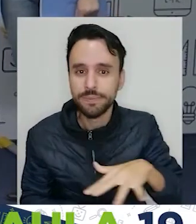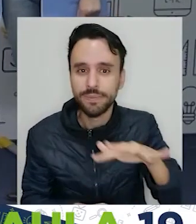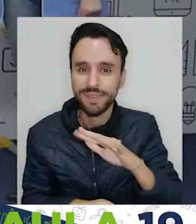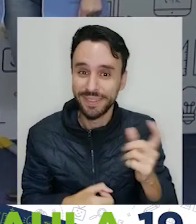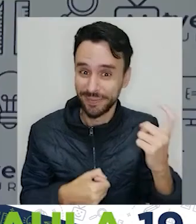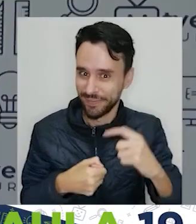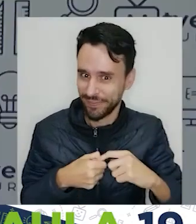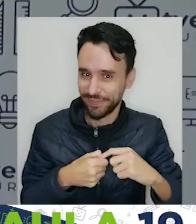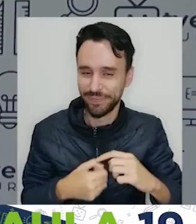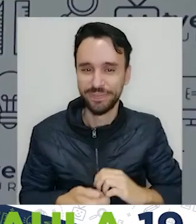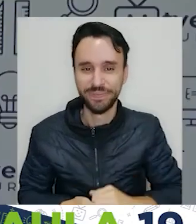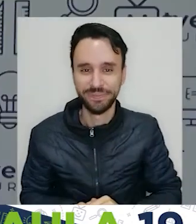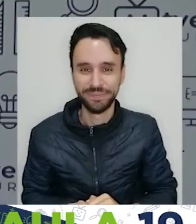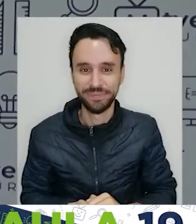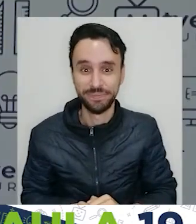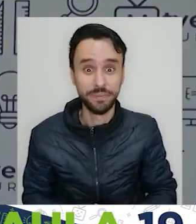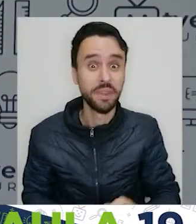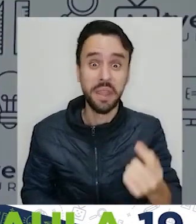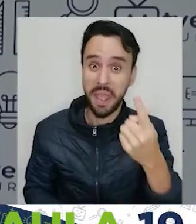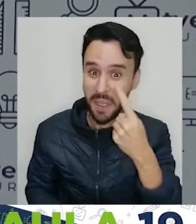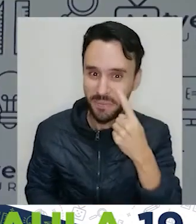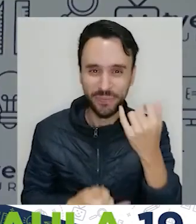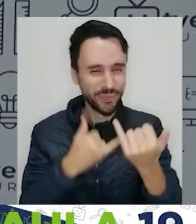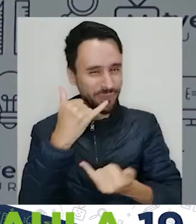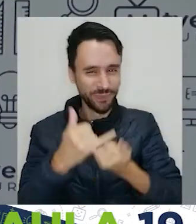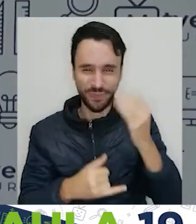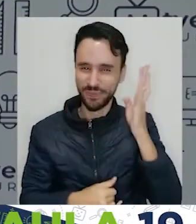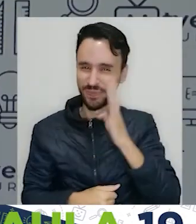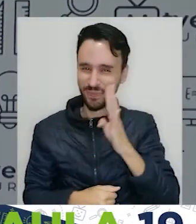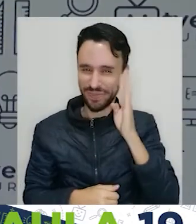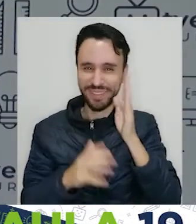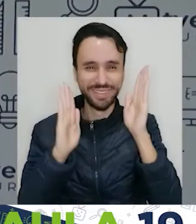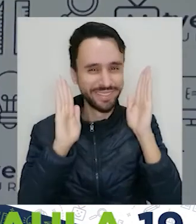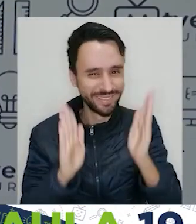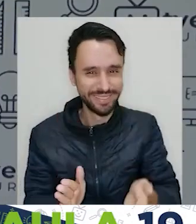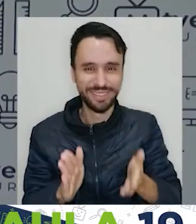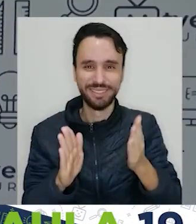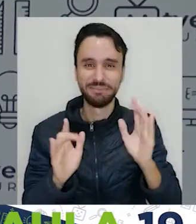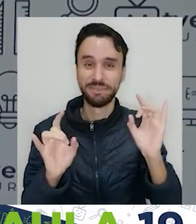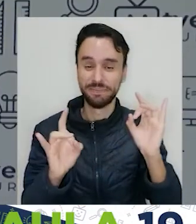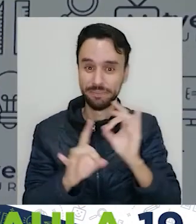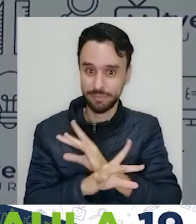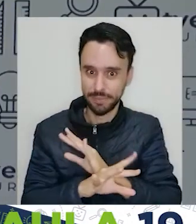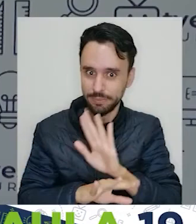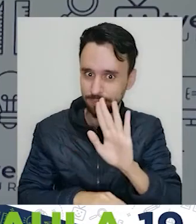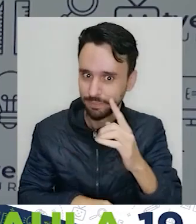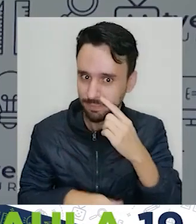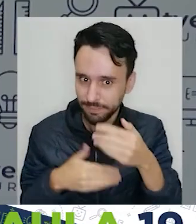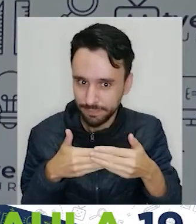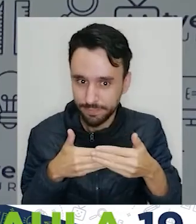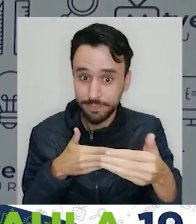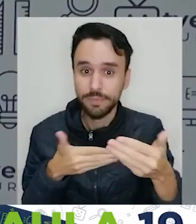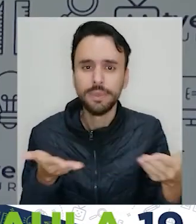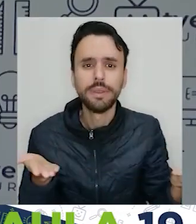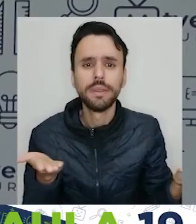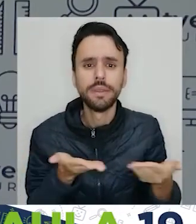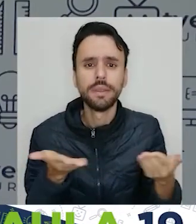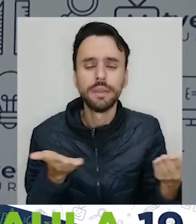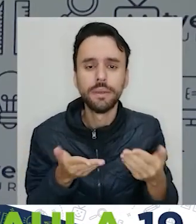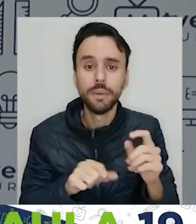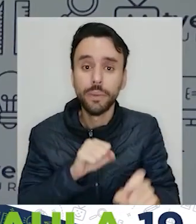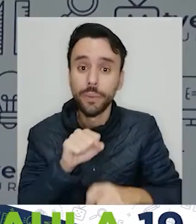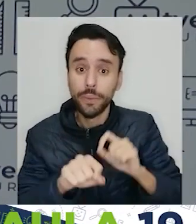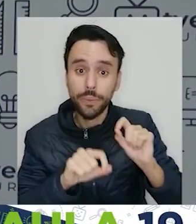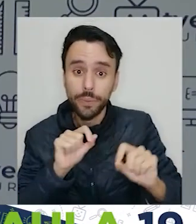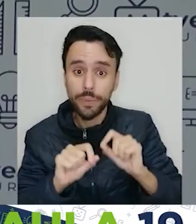eu já volto. Que bacana esse jogo aí que nós acabamos de fazer. Mas agora nós vamos para a nossa parte